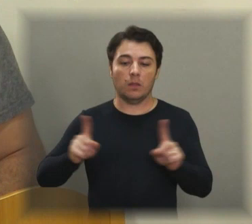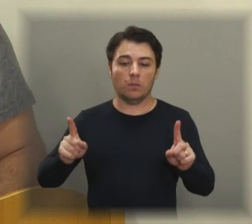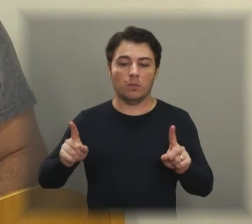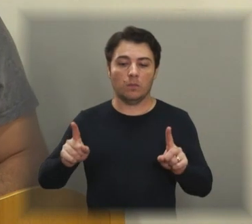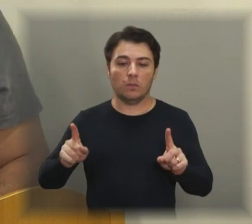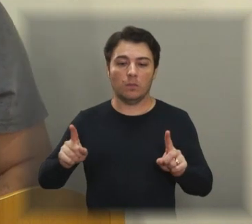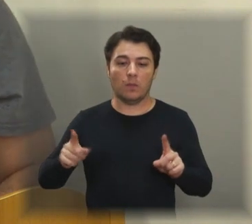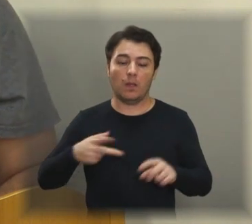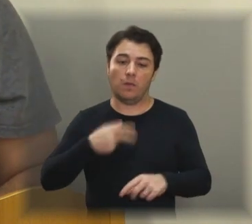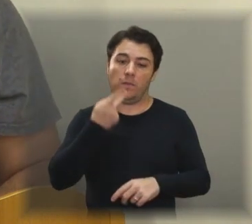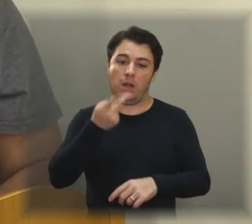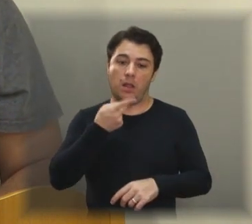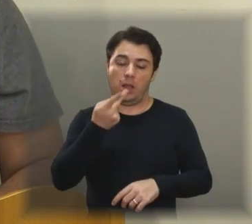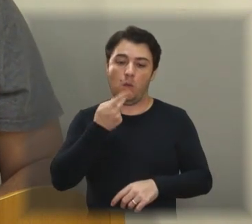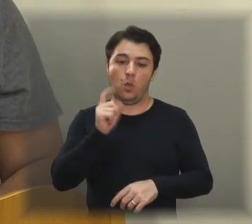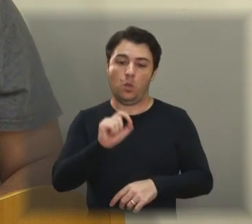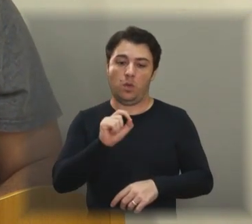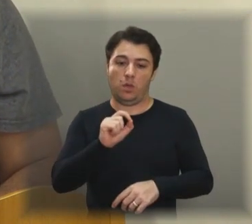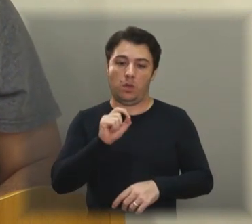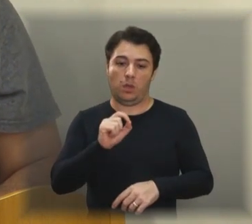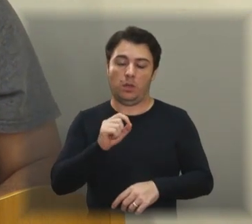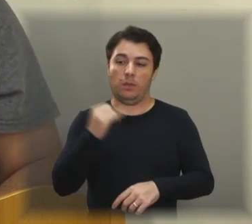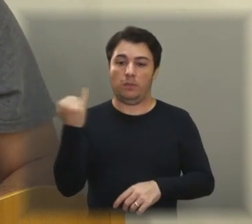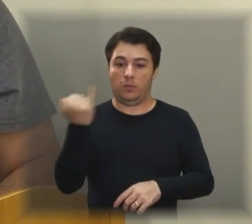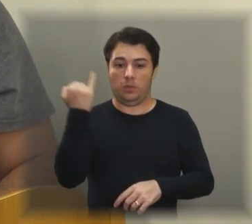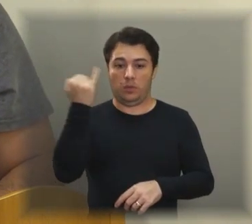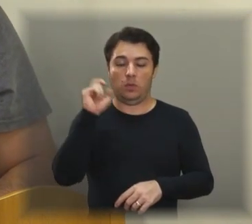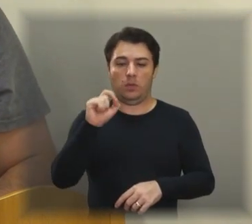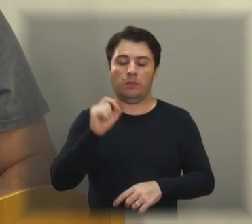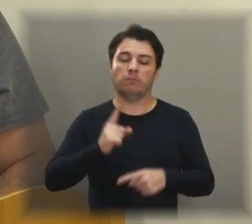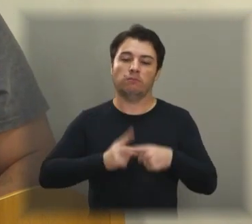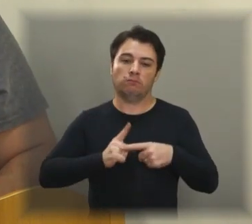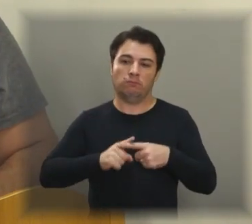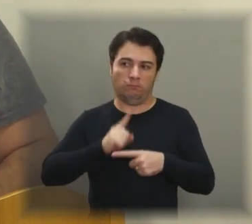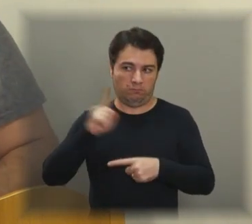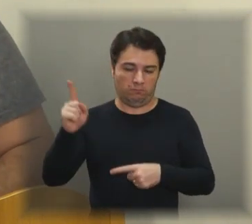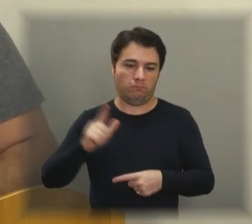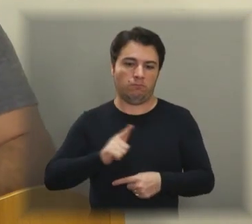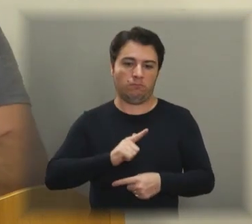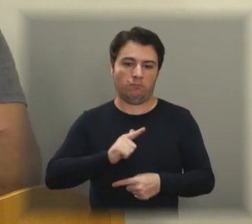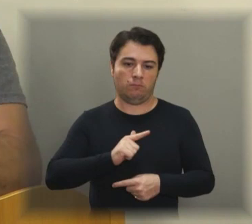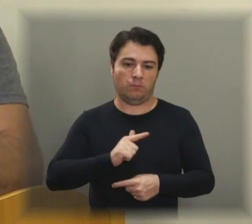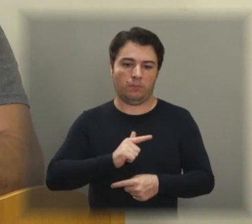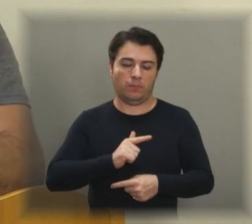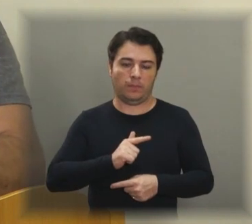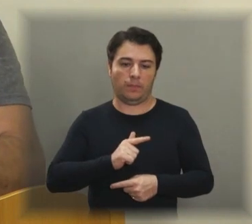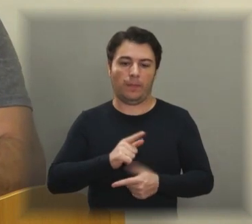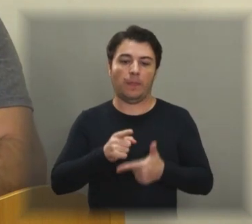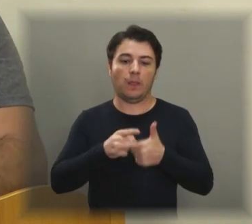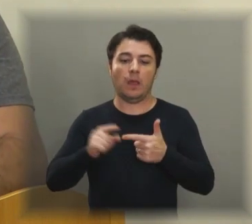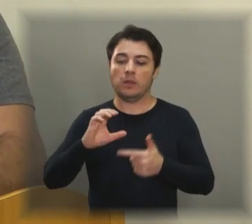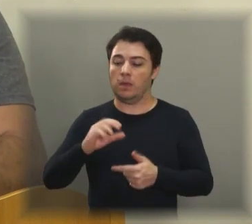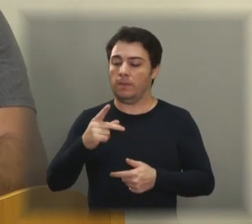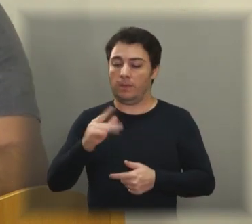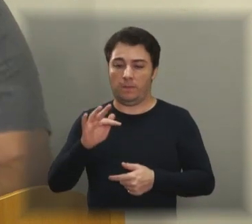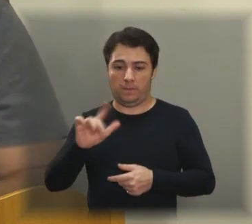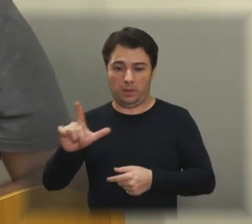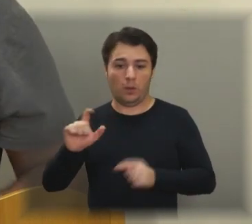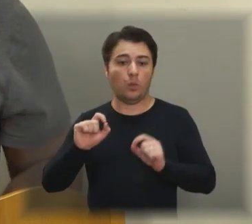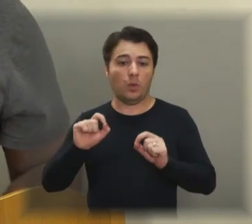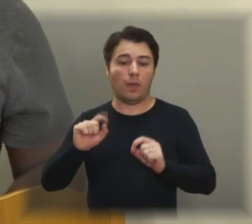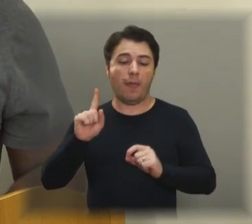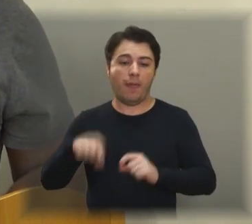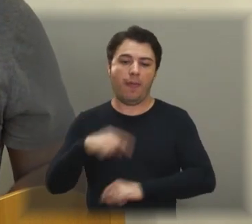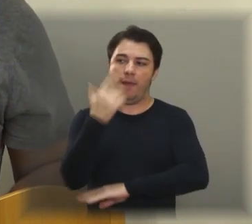de falar acho que é importante quando a gente fala a gente toma demanda reprimida reprimida mal a demanda da CPFL muito